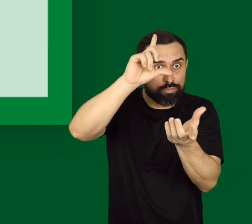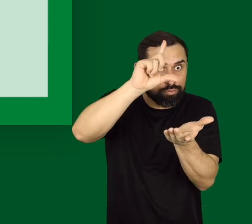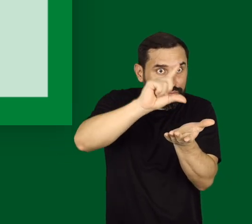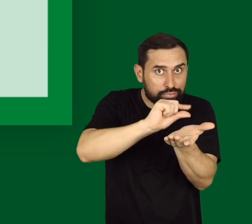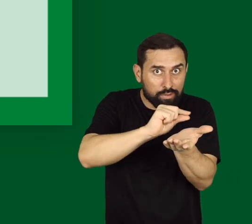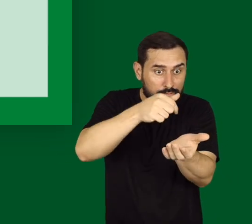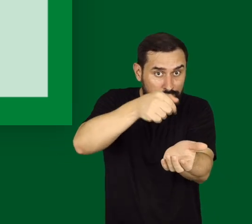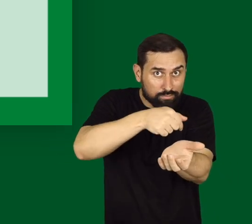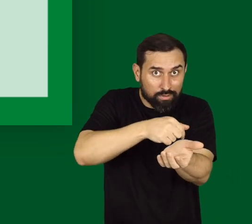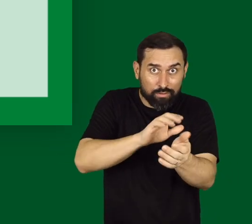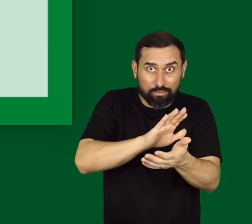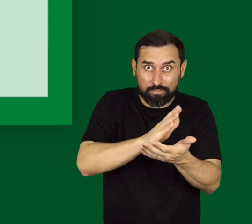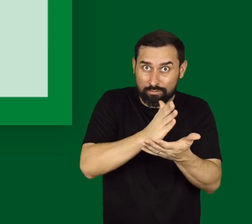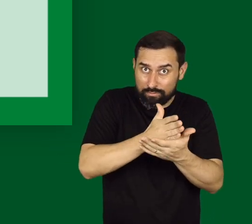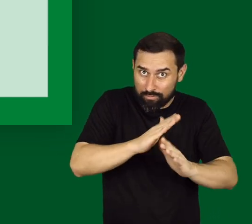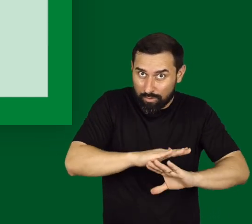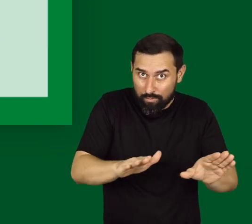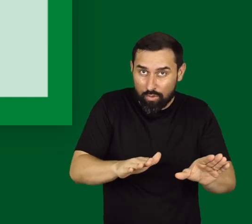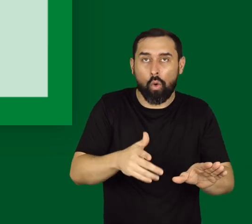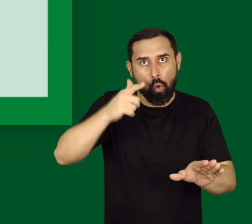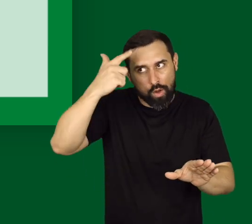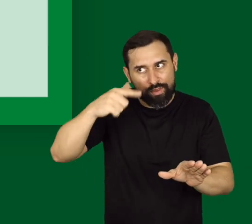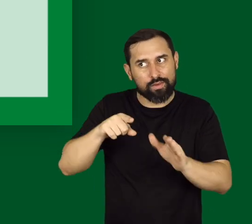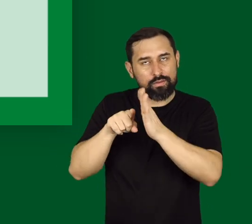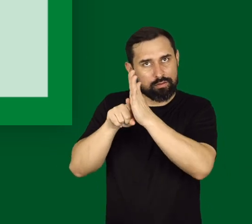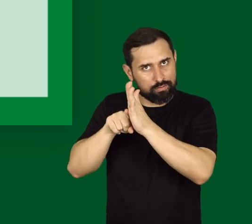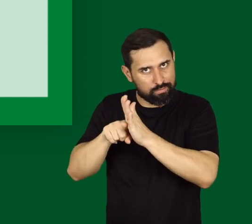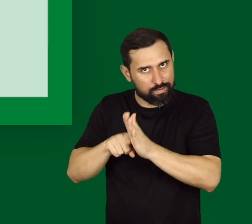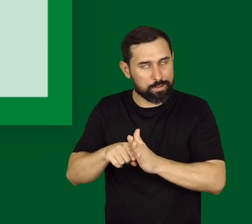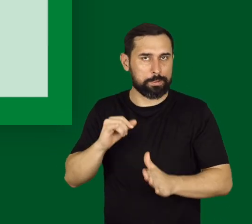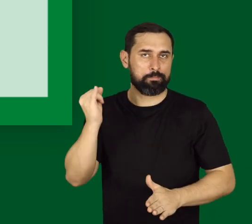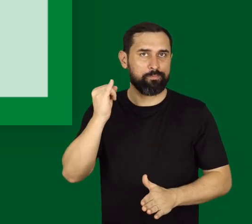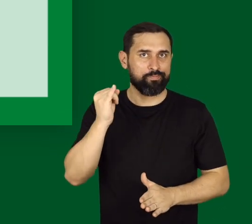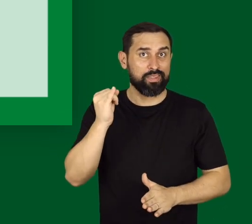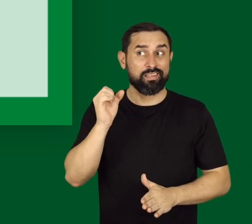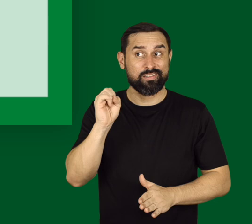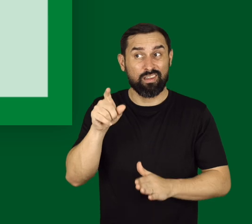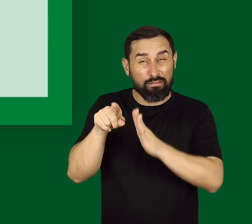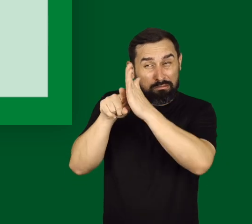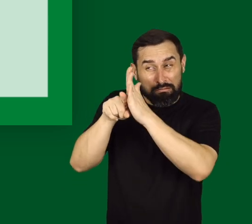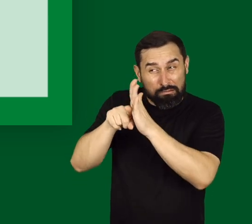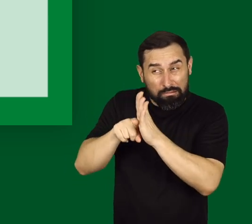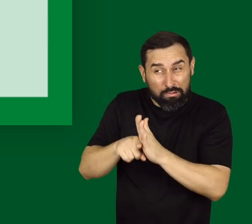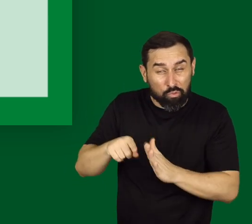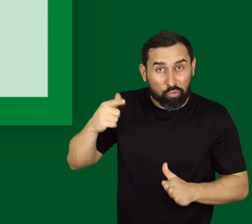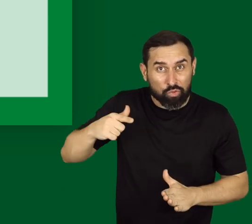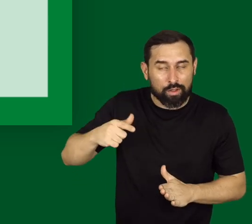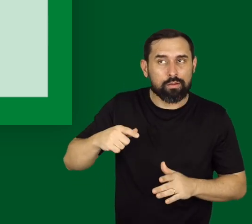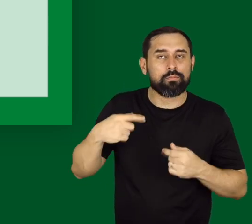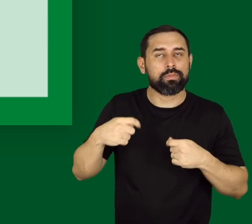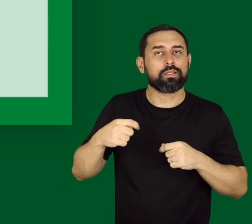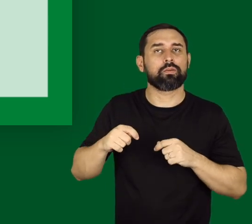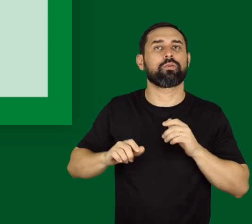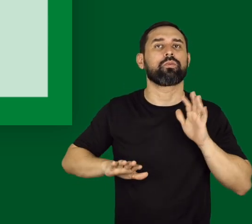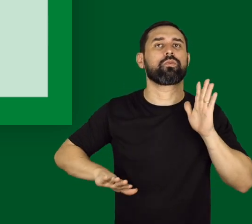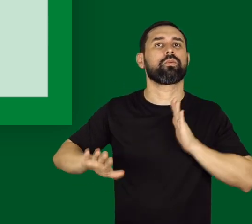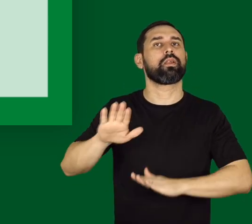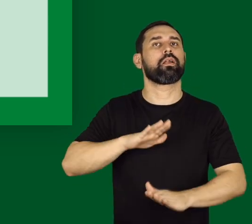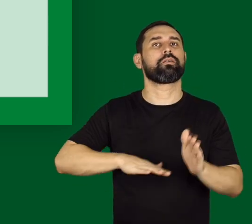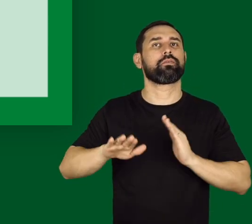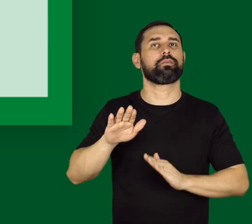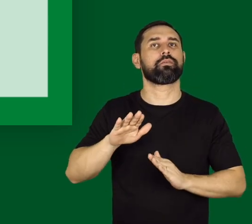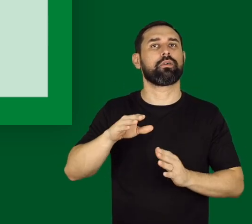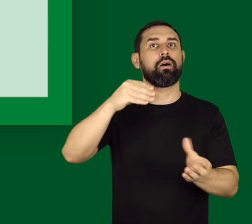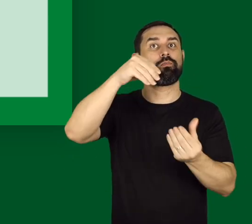vez, especialmente se você não tiver uma monitorização adequada. Nesses pacientes sem monitorização